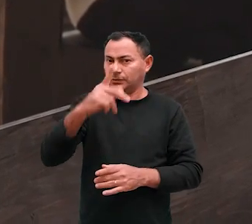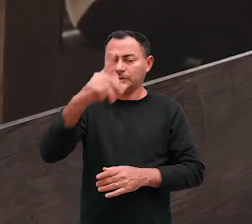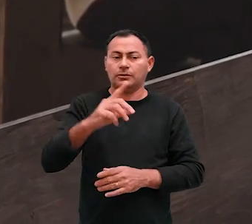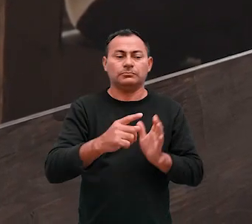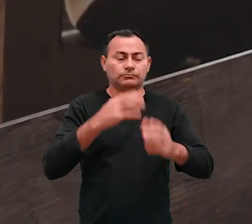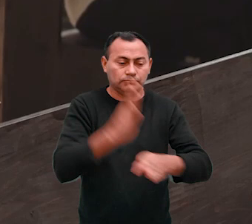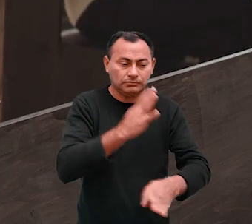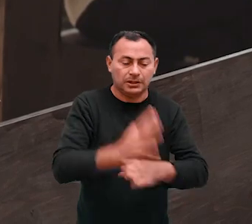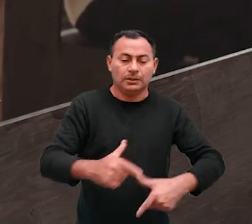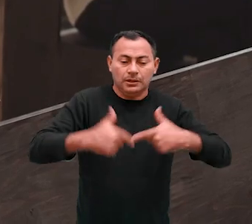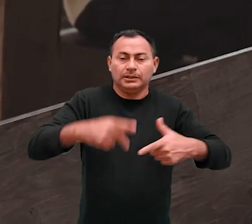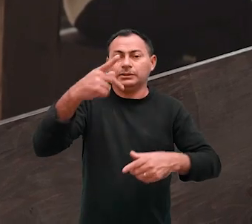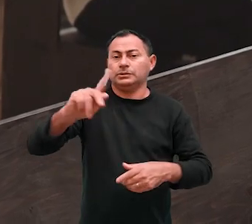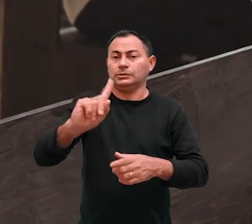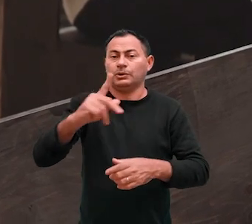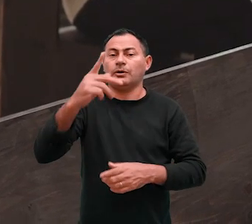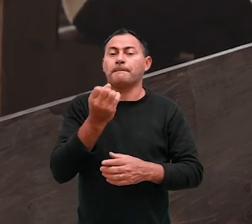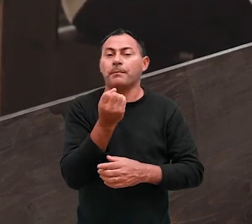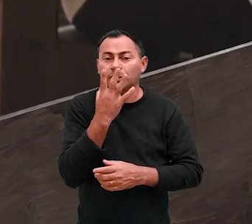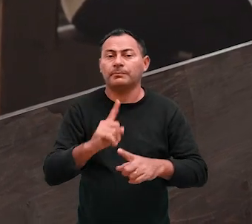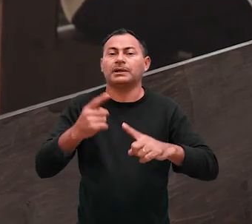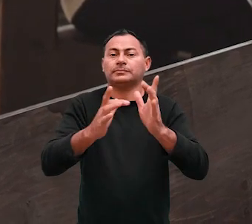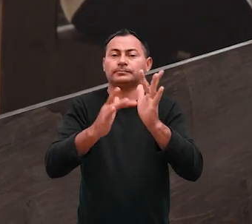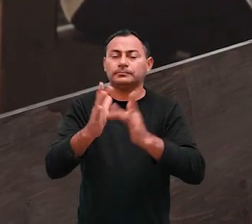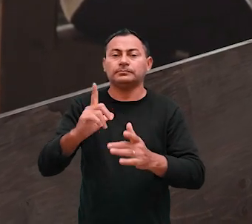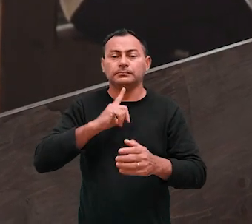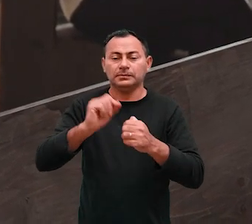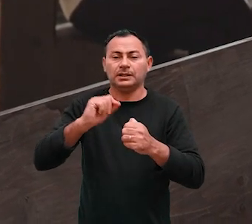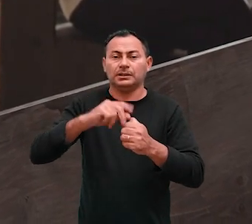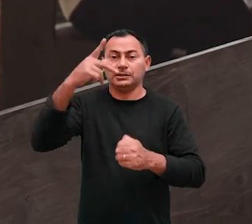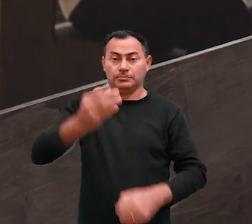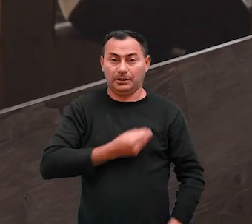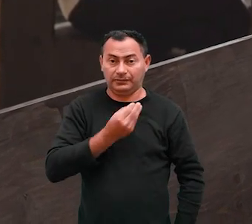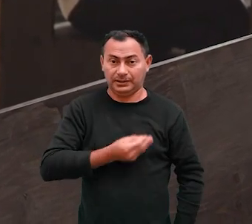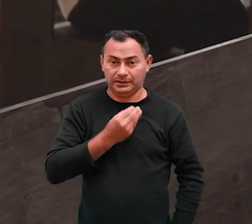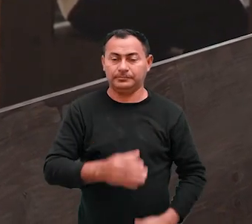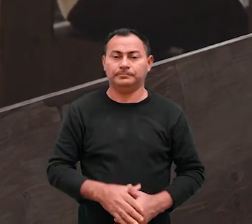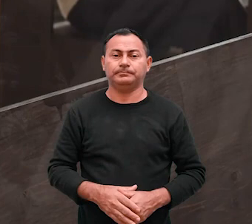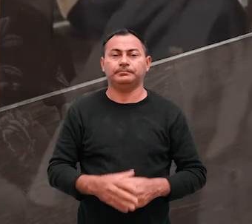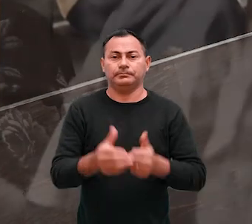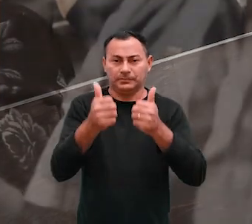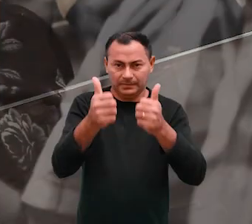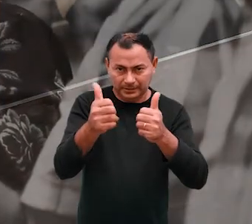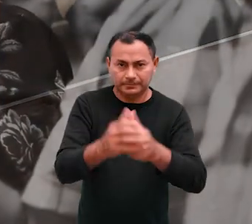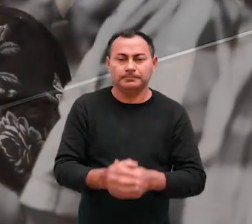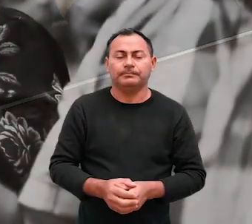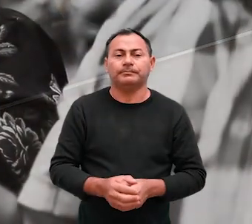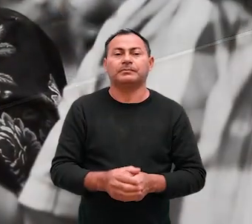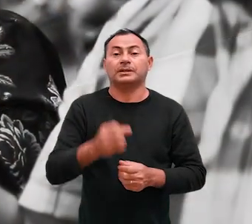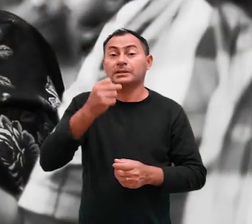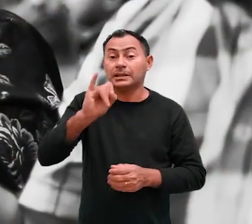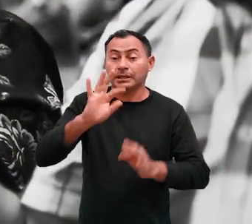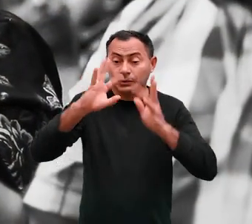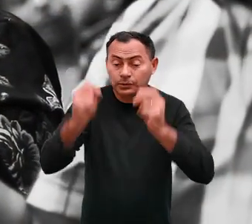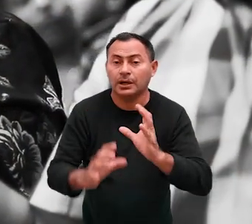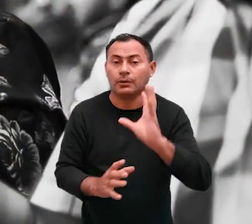dos seus esforços nem da sua bondade, mas por causa do que Jesus tem feito na sua vida. Muito bem. Se